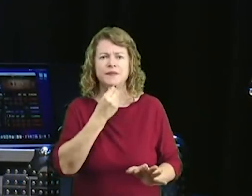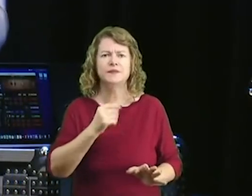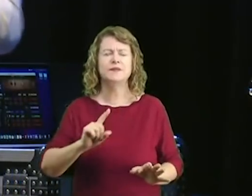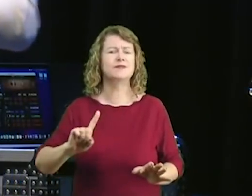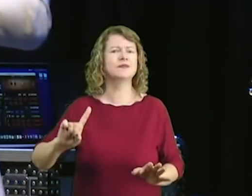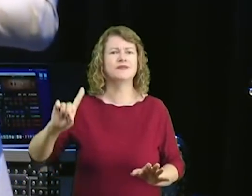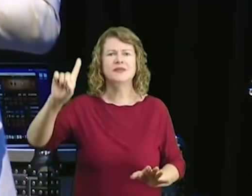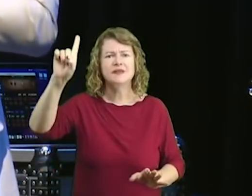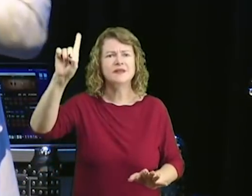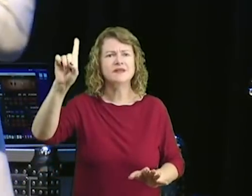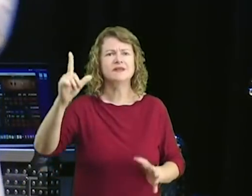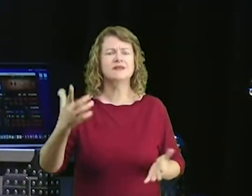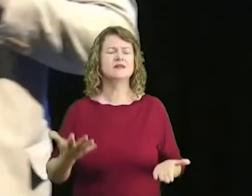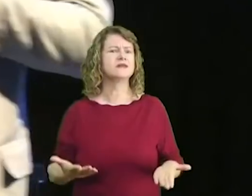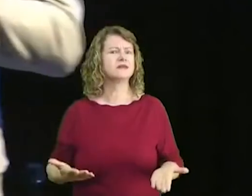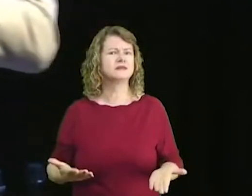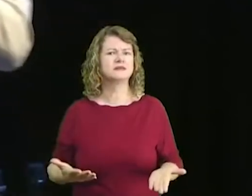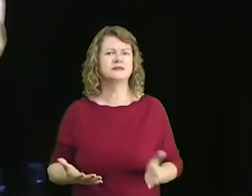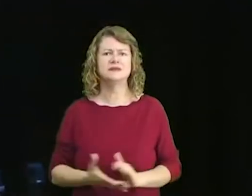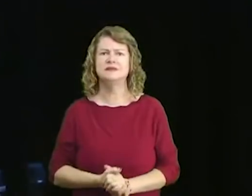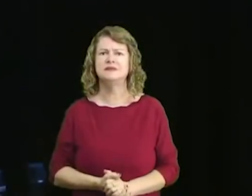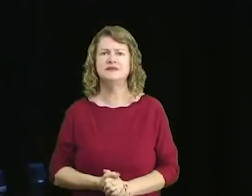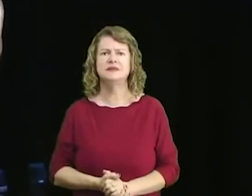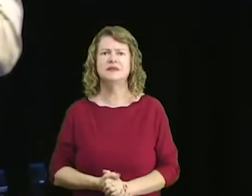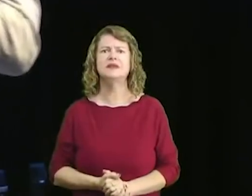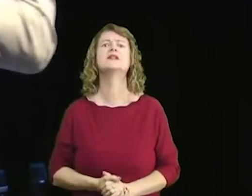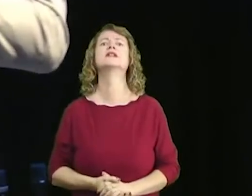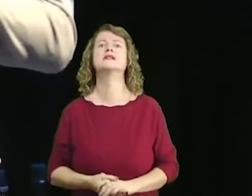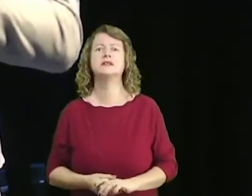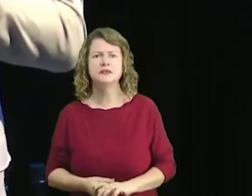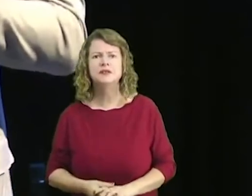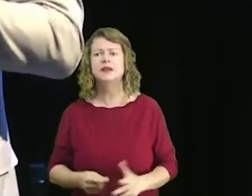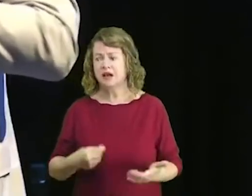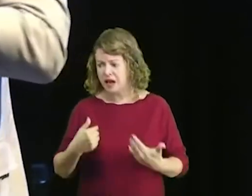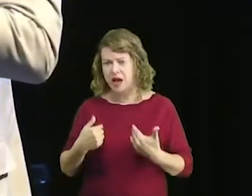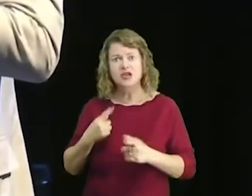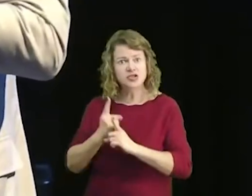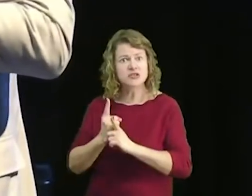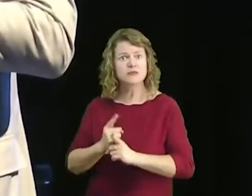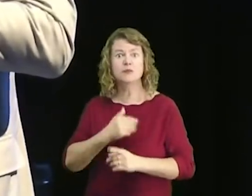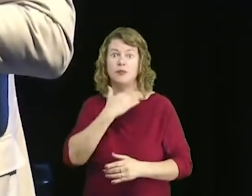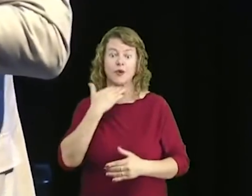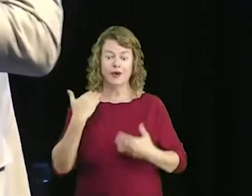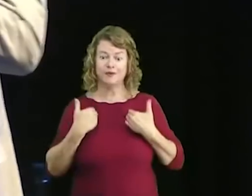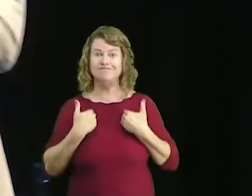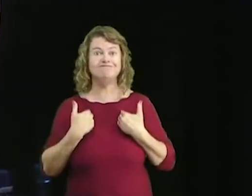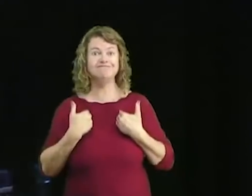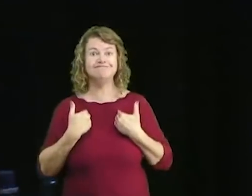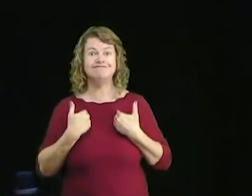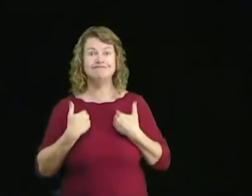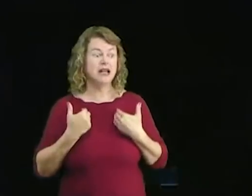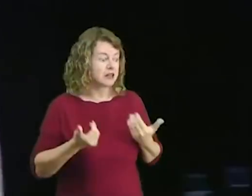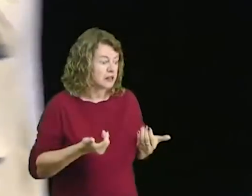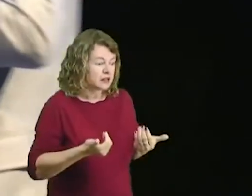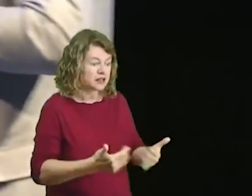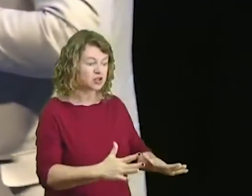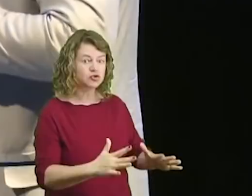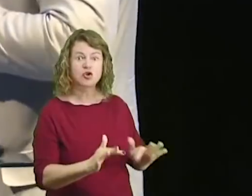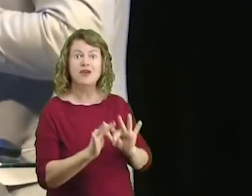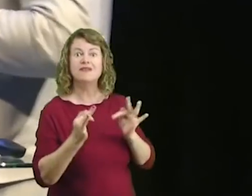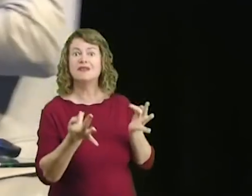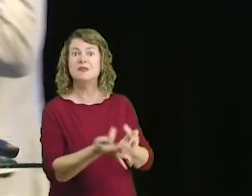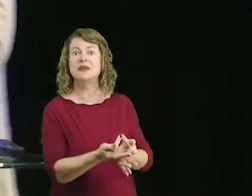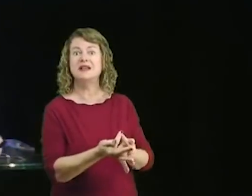temia o Senhor, mas ele deixou uma família inteira em crise. Porque ele pega um